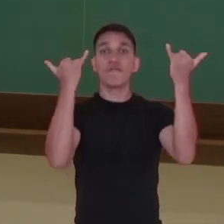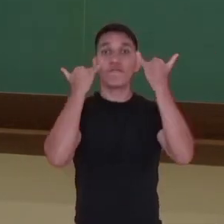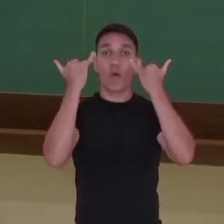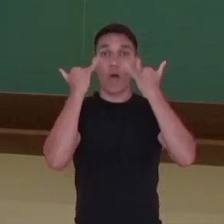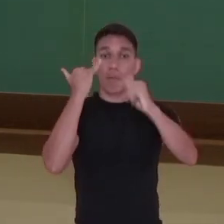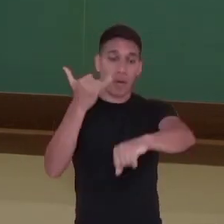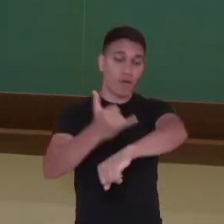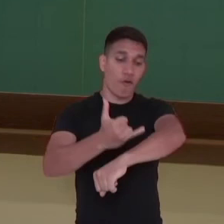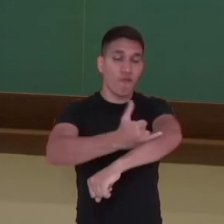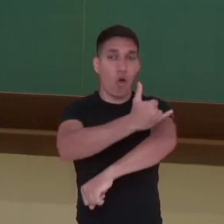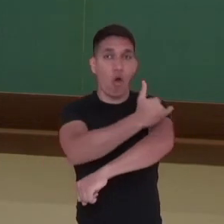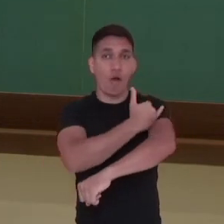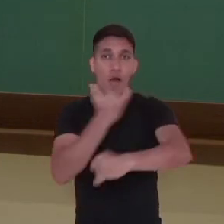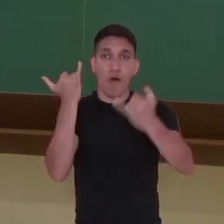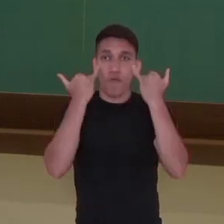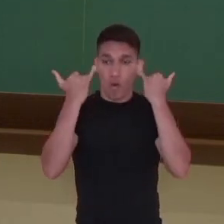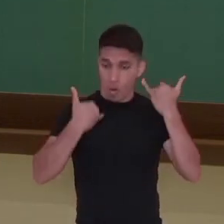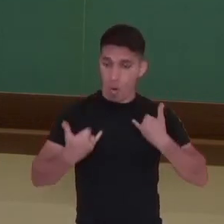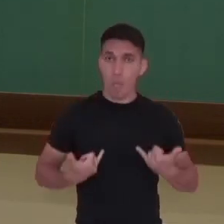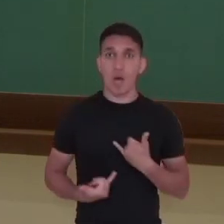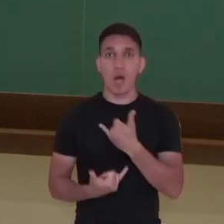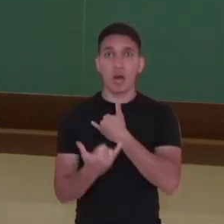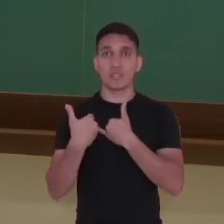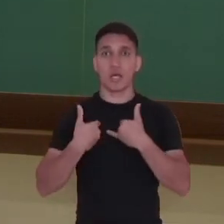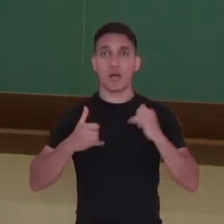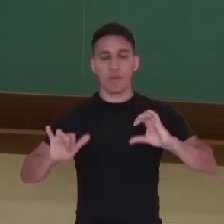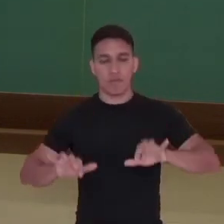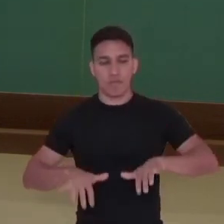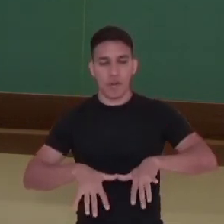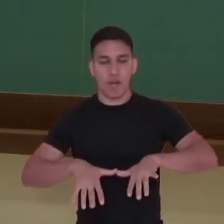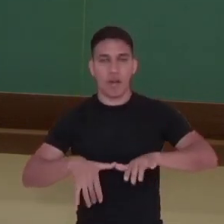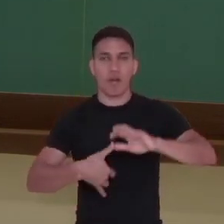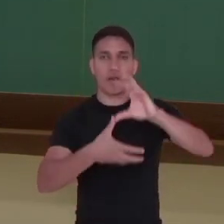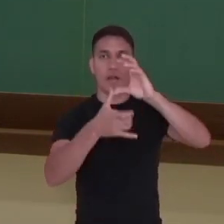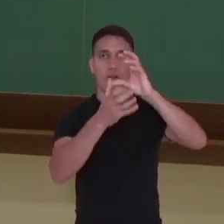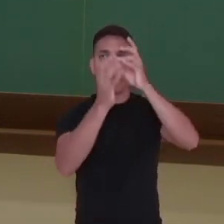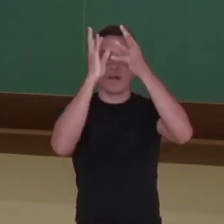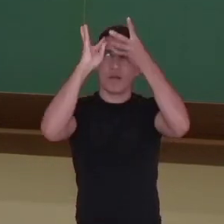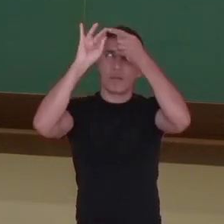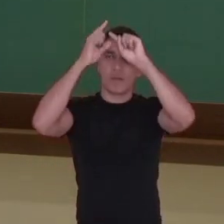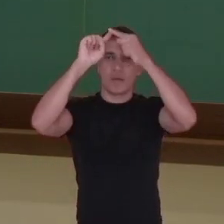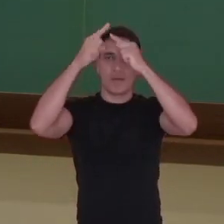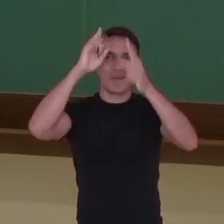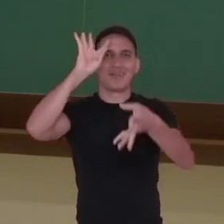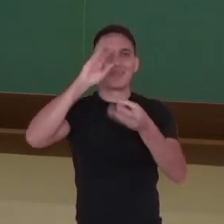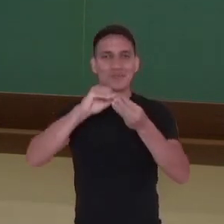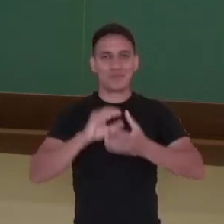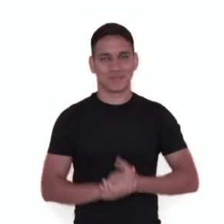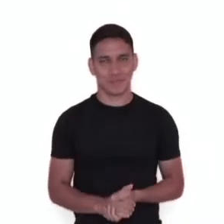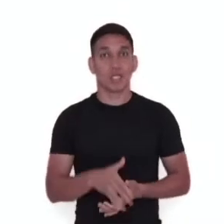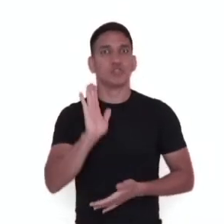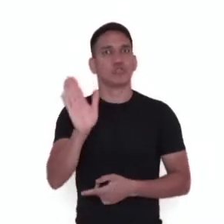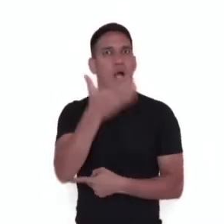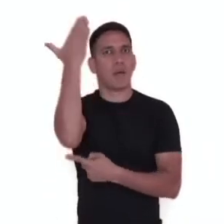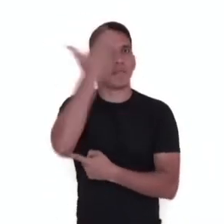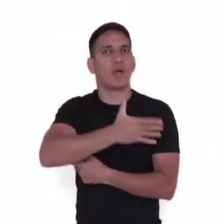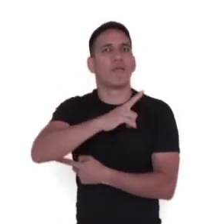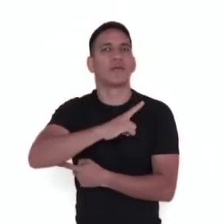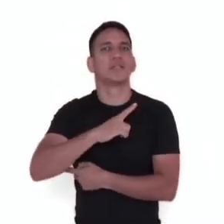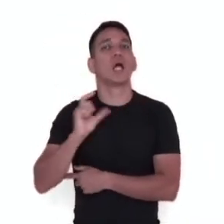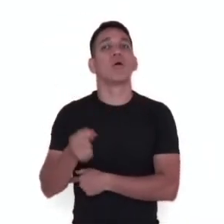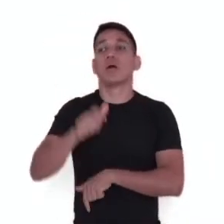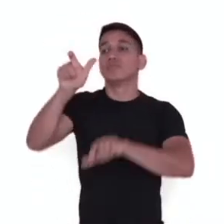essas mensagens até o nosso cérebro e vai decodificar. Já foi comprovado que pessoas